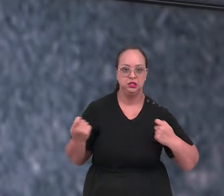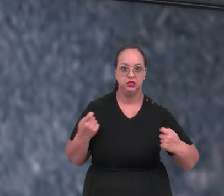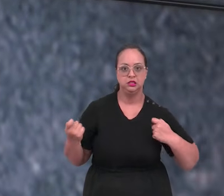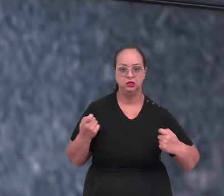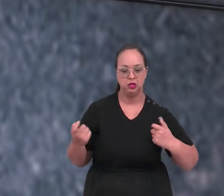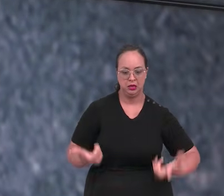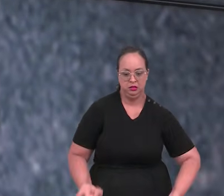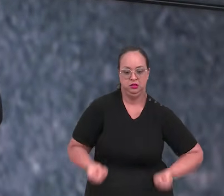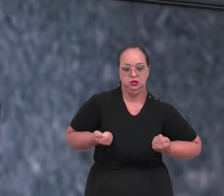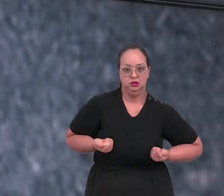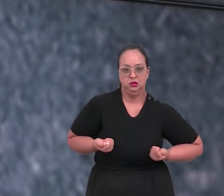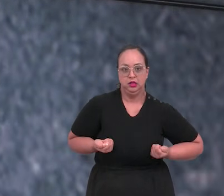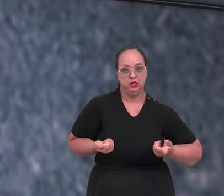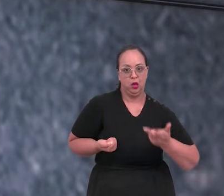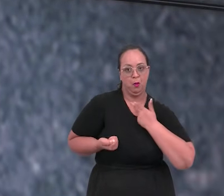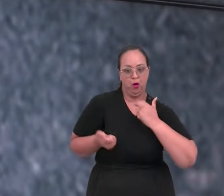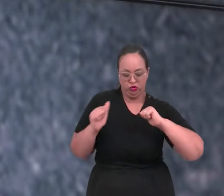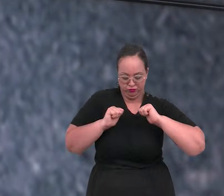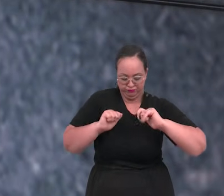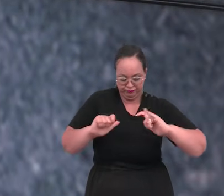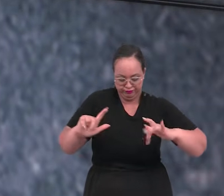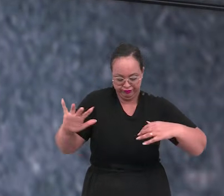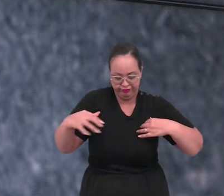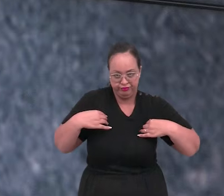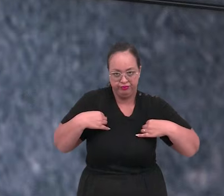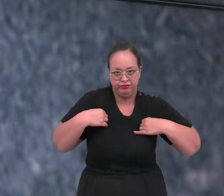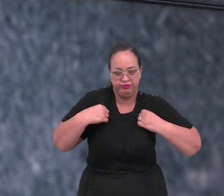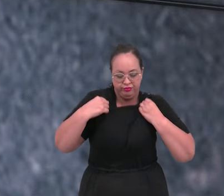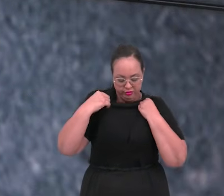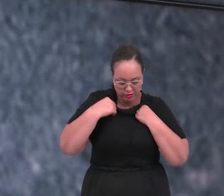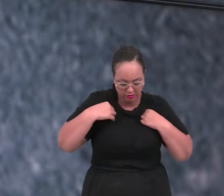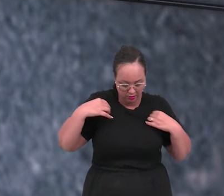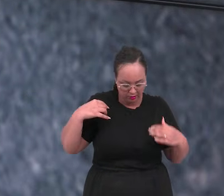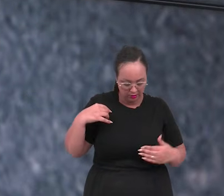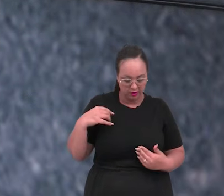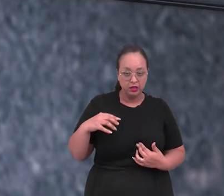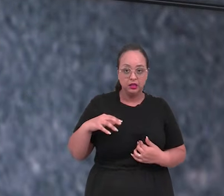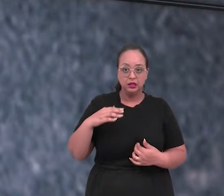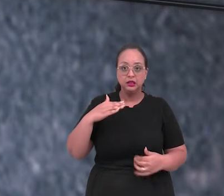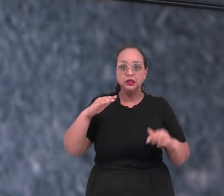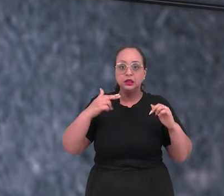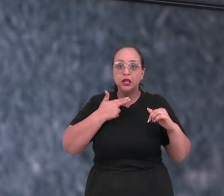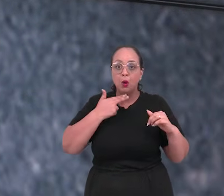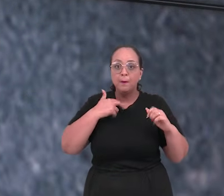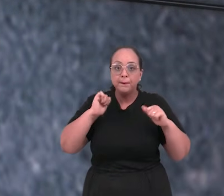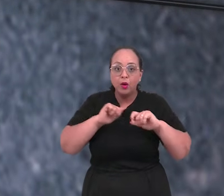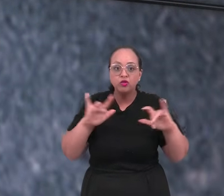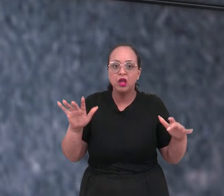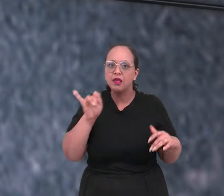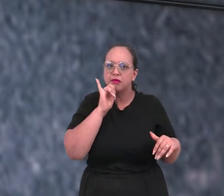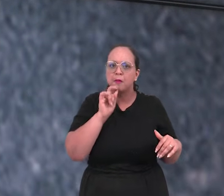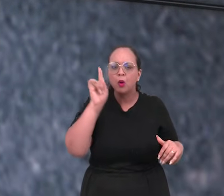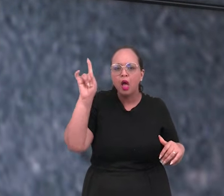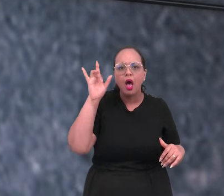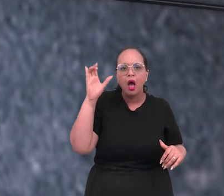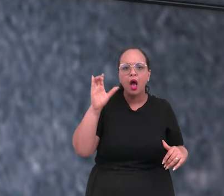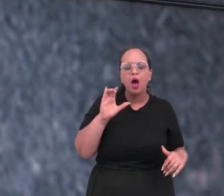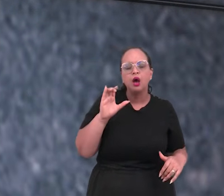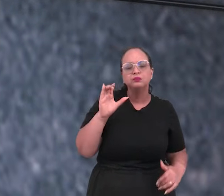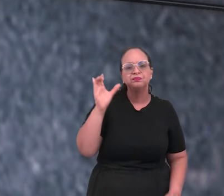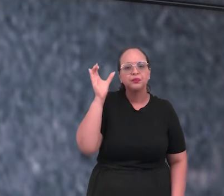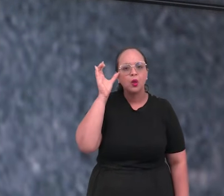controlar, não deixar que se propaguem as ideias. Hoje você tem regimes autoritários como o regime da Coreia do Norte, por exemplo,